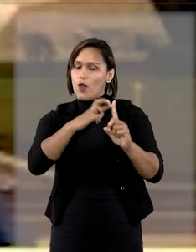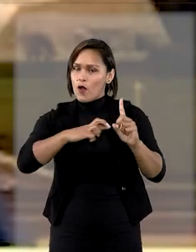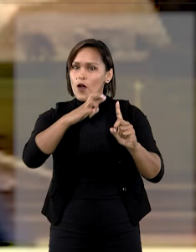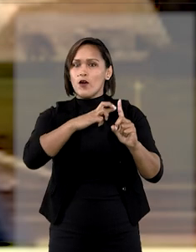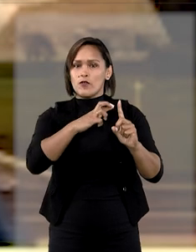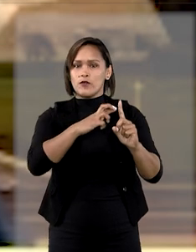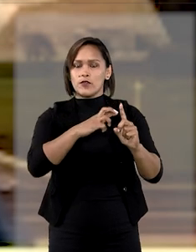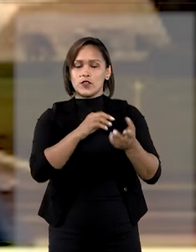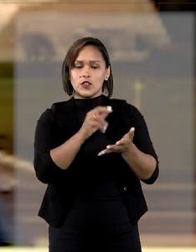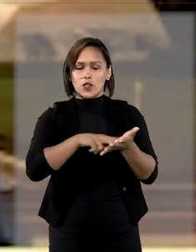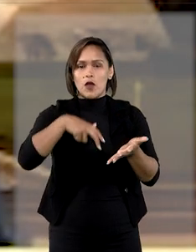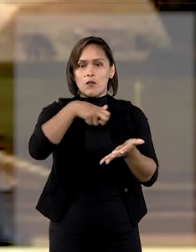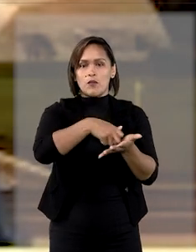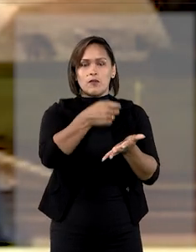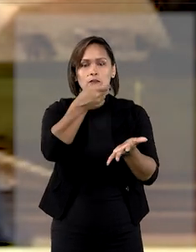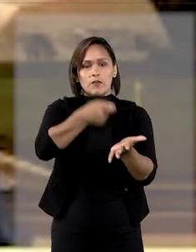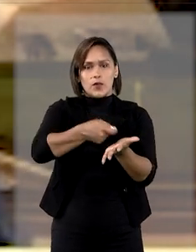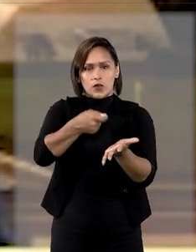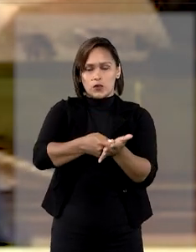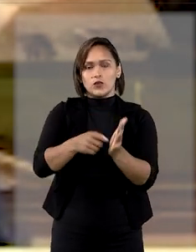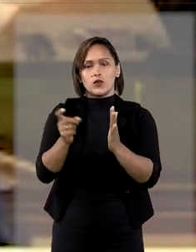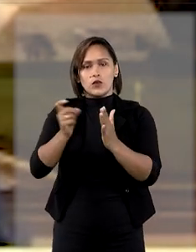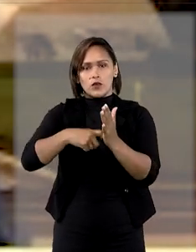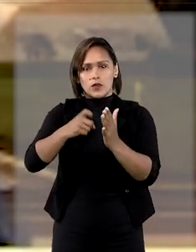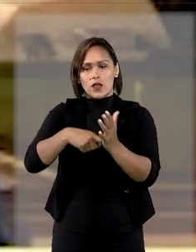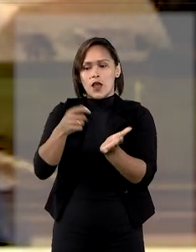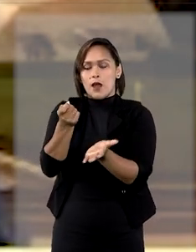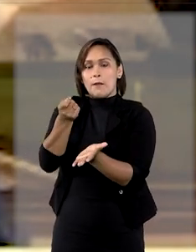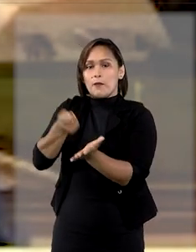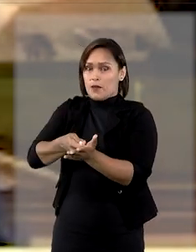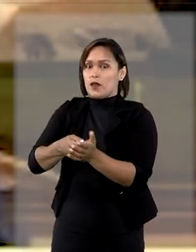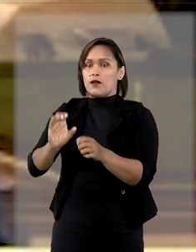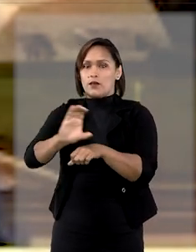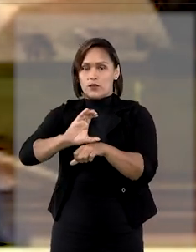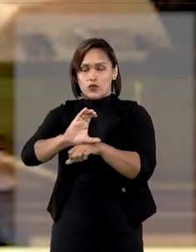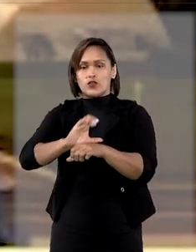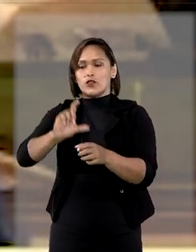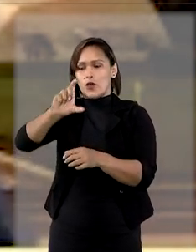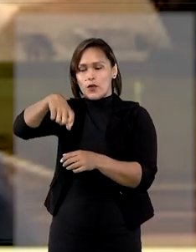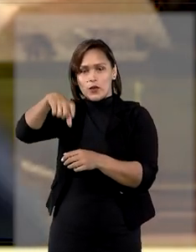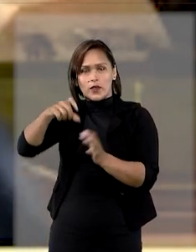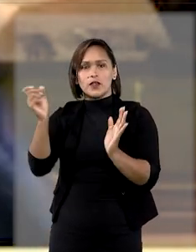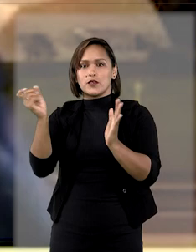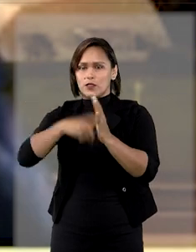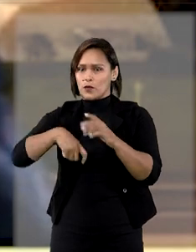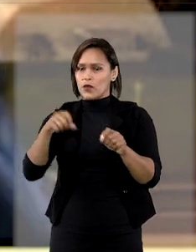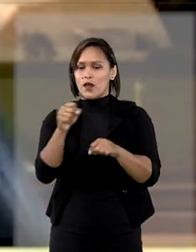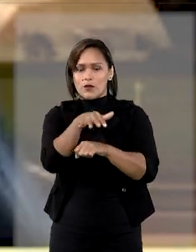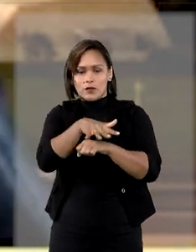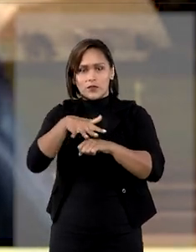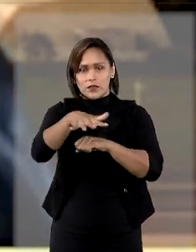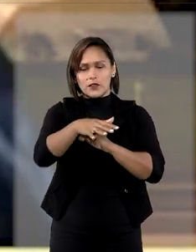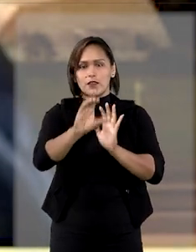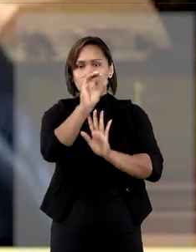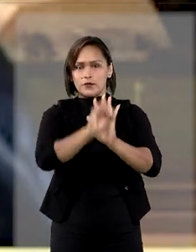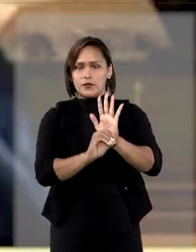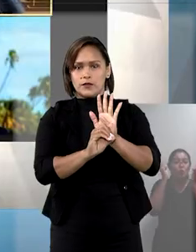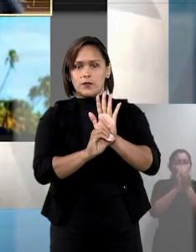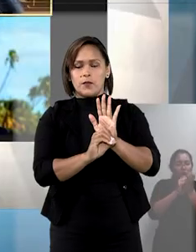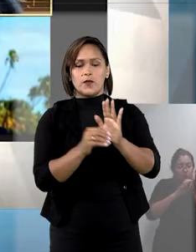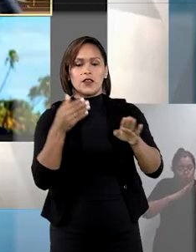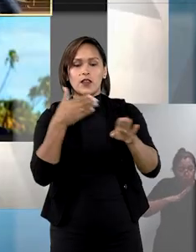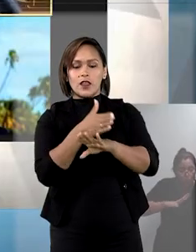fisco diligenciar quanto aos fatos tributáveis e exercer a constituição do crédito tributário mediante lançamento de